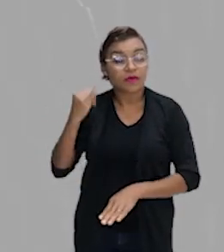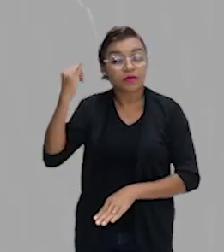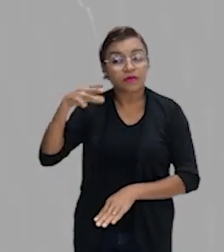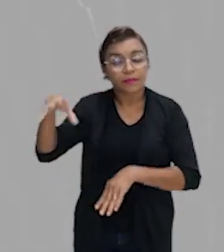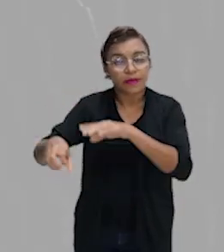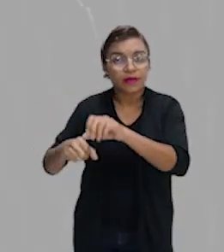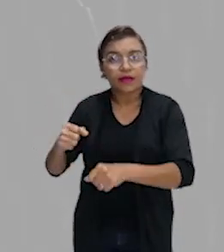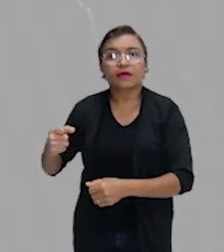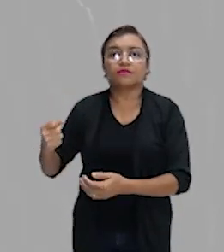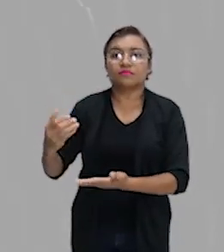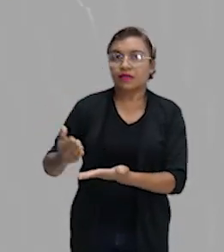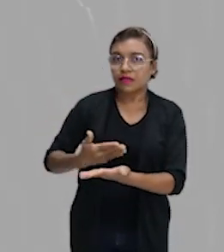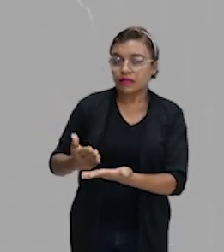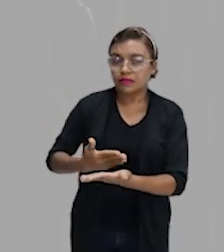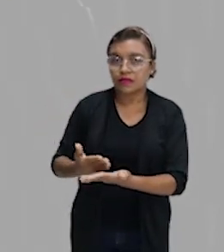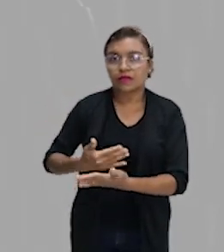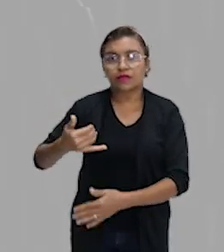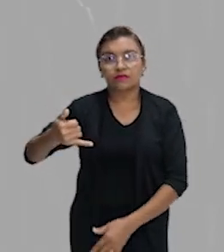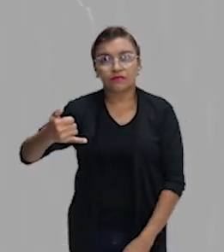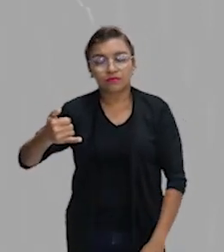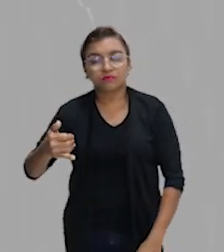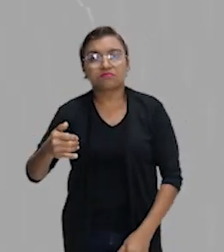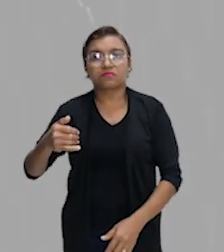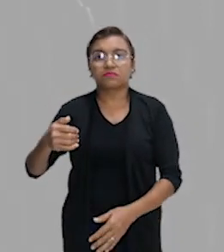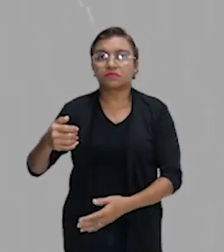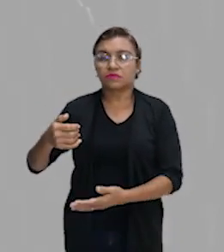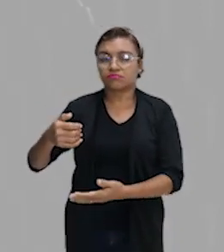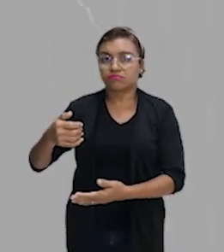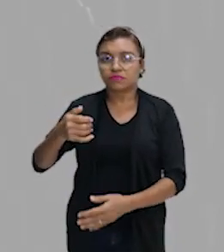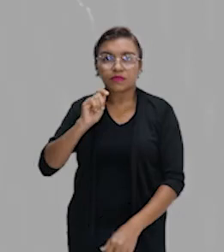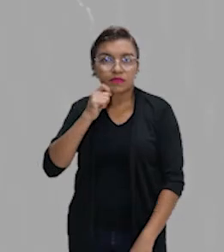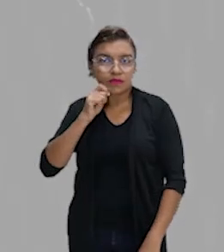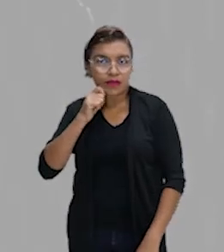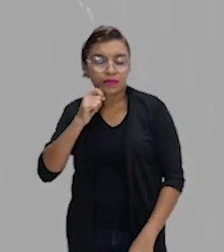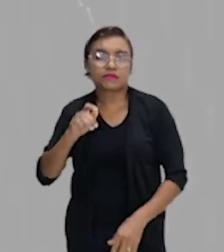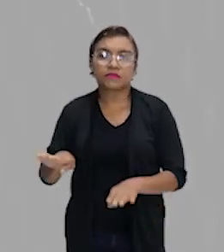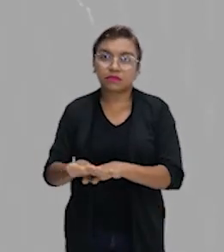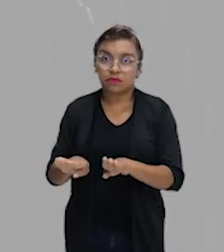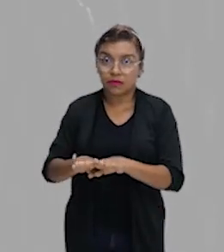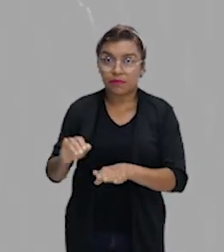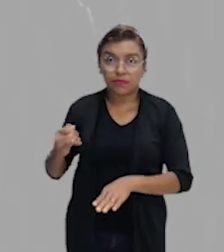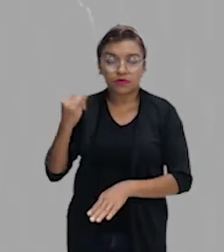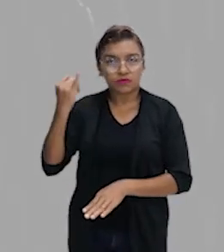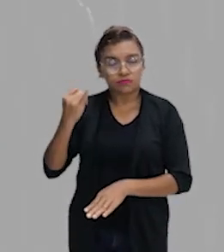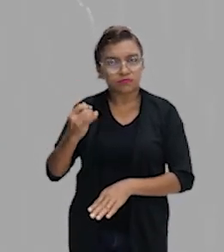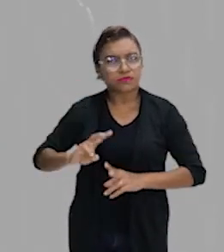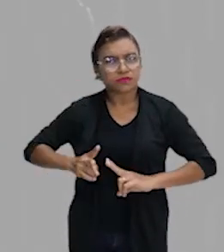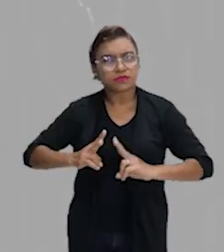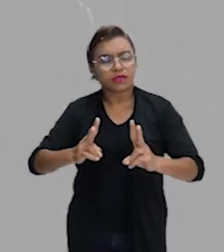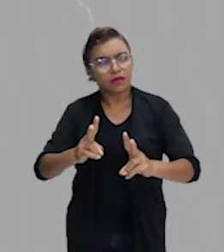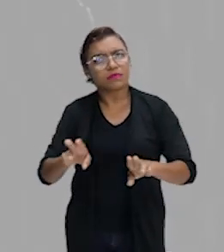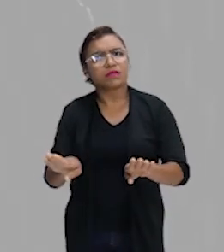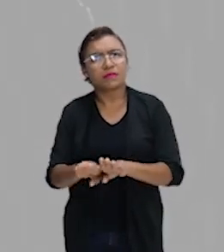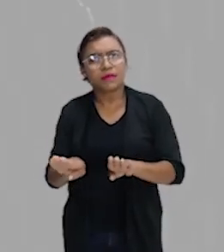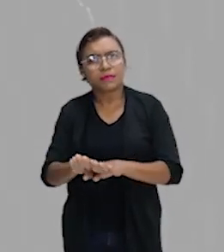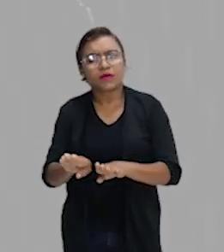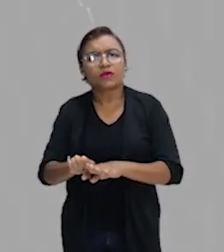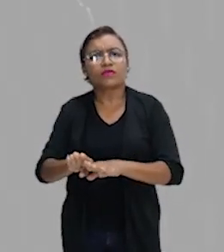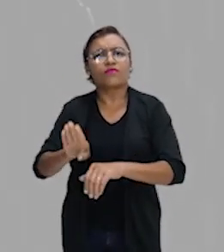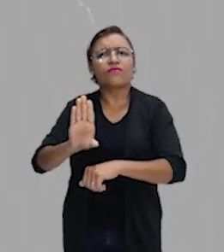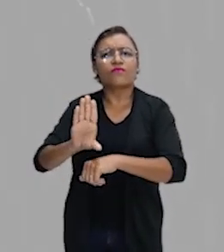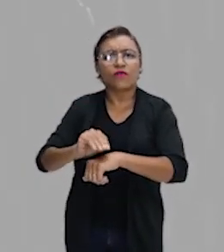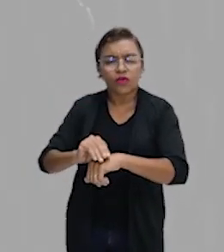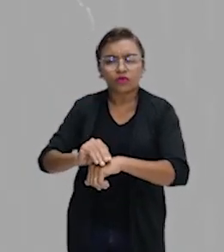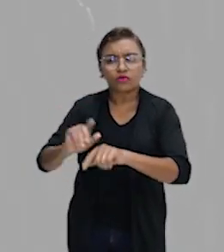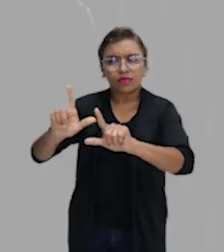borracha, para você fazer suas devidas anotações. E, turma, sempre que for possível, faça o print da tela e